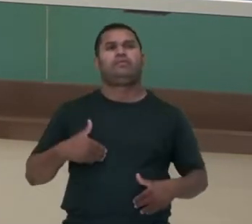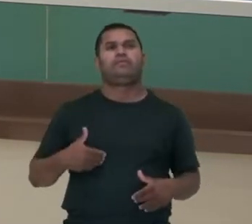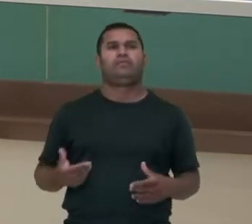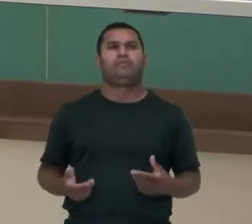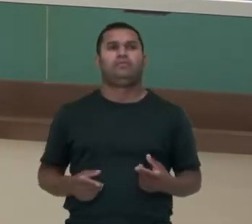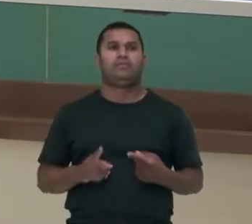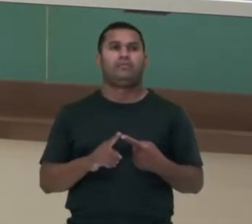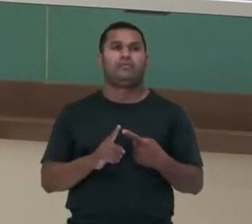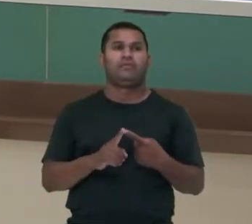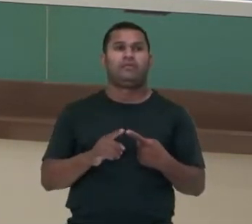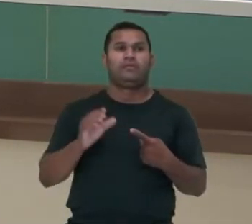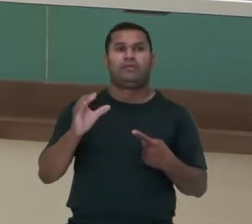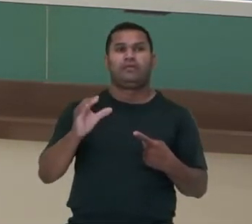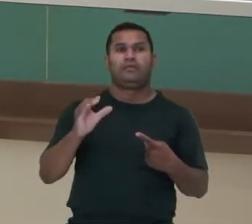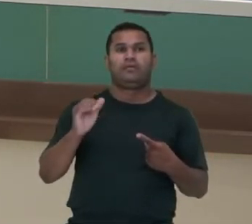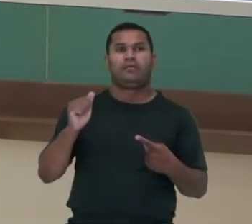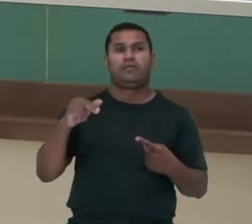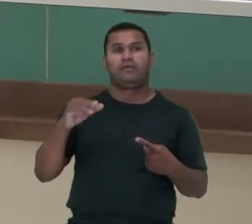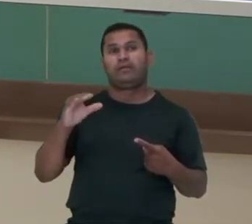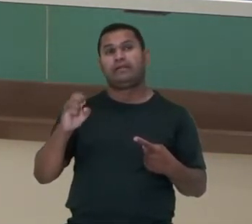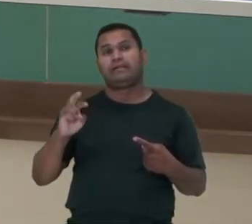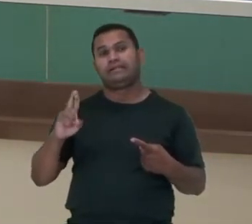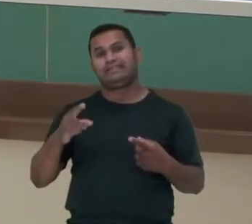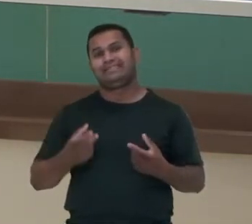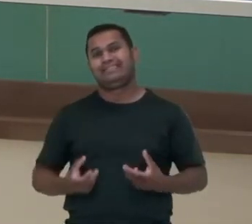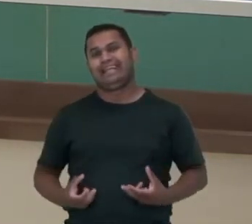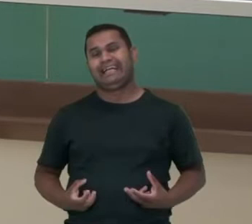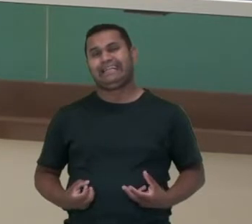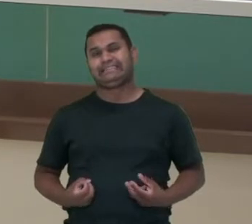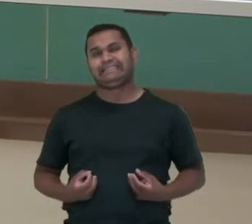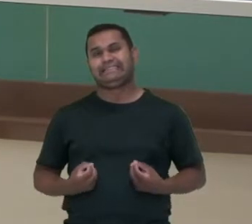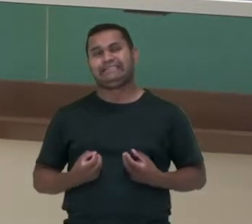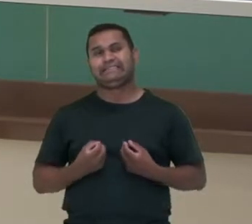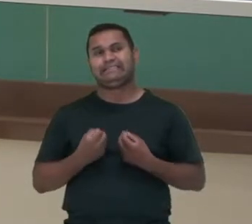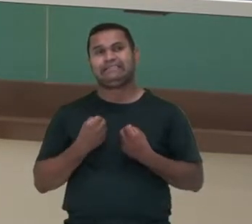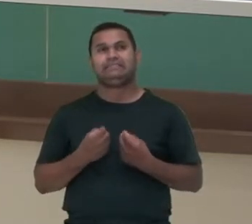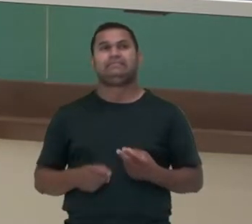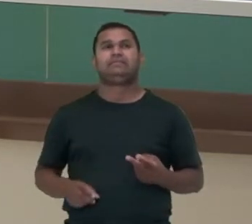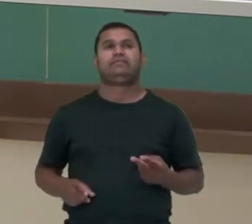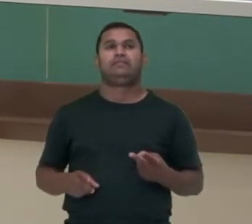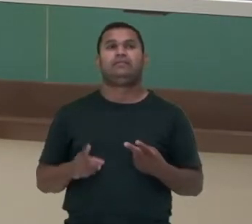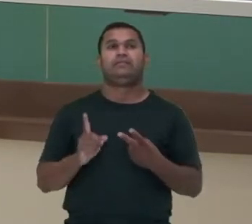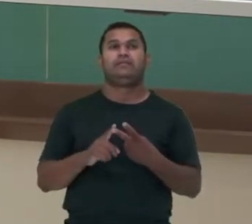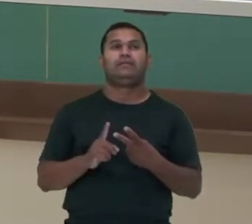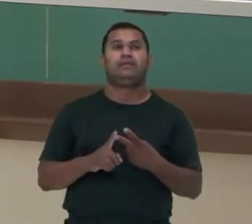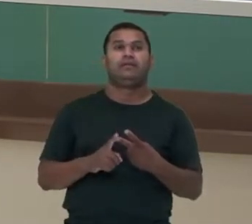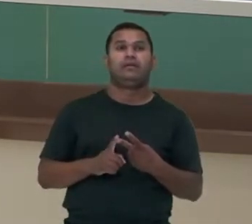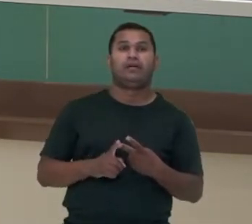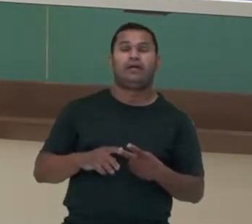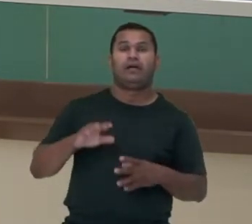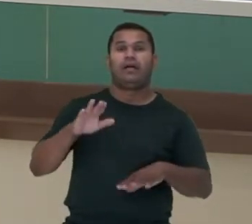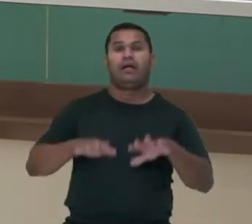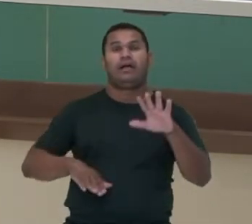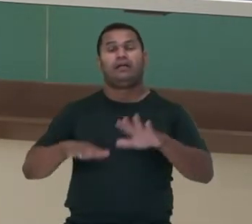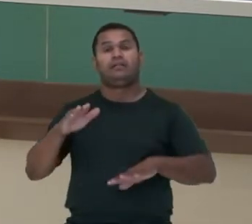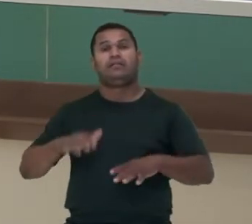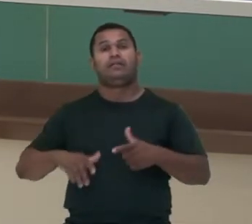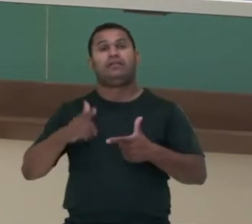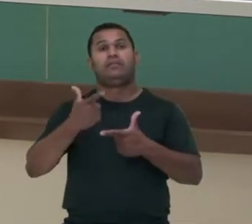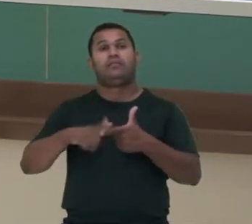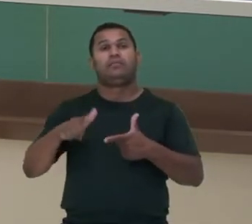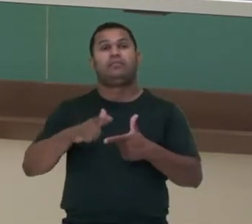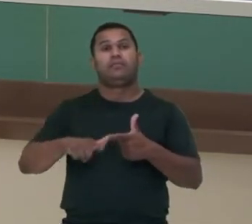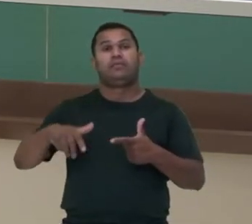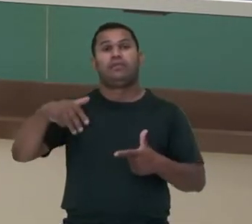Câncer, distúrbios metabólicos. Quando a gente fala em distúrbios metabólicos, a gente está falando, por exemplo, de uma diabetes, né, que acaba sendo